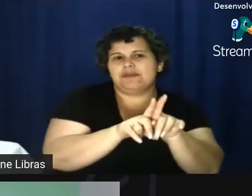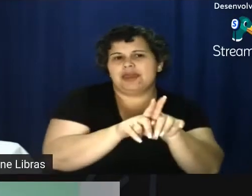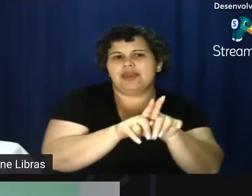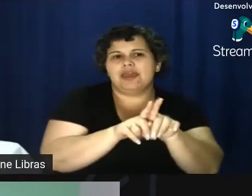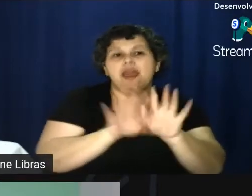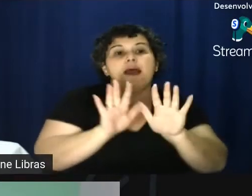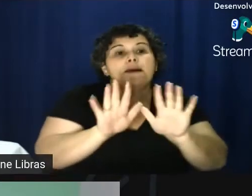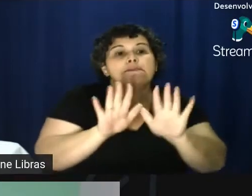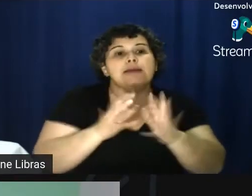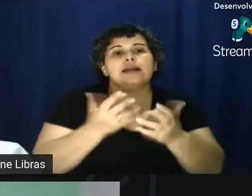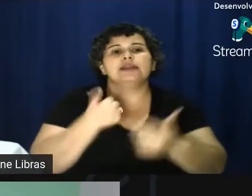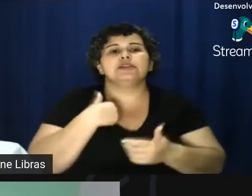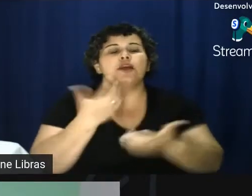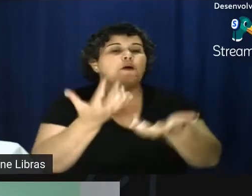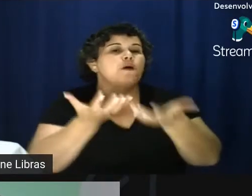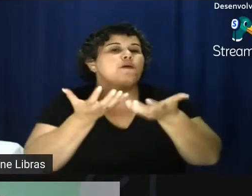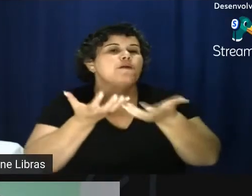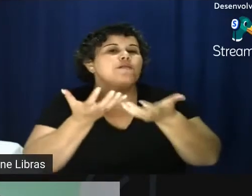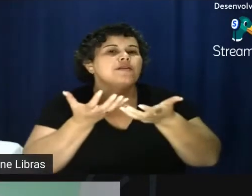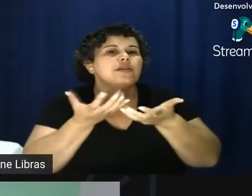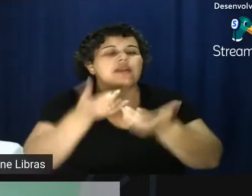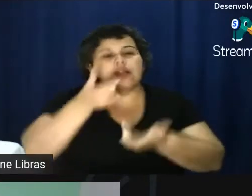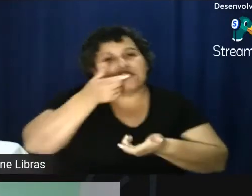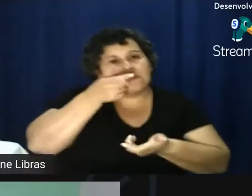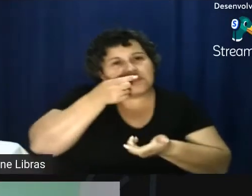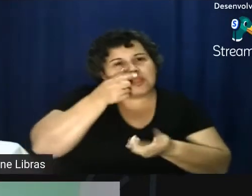interesse assim. O despertar foi assim.